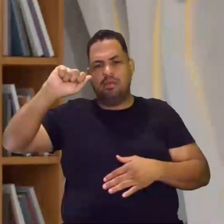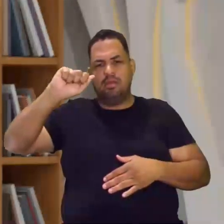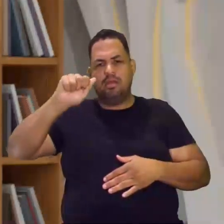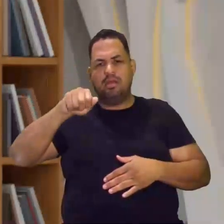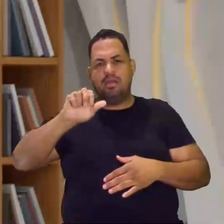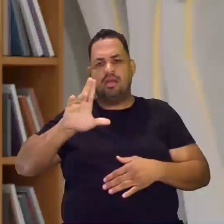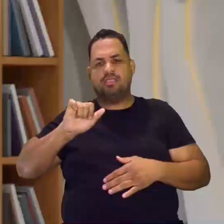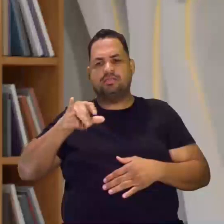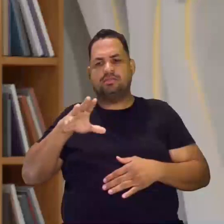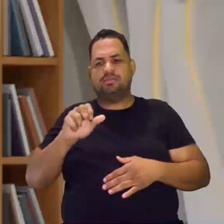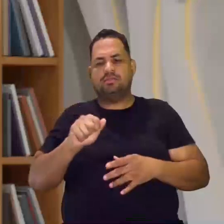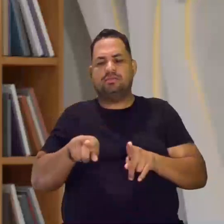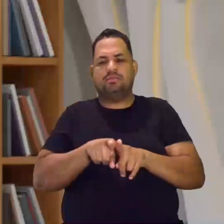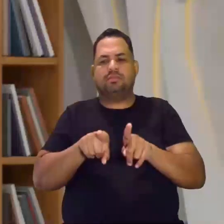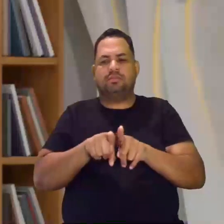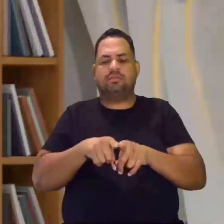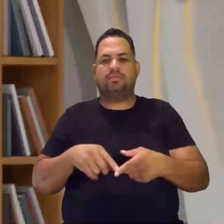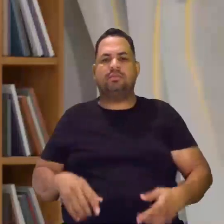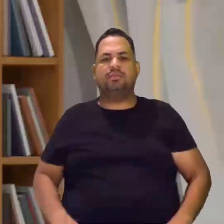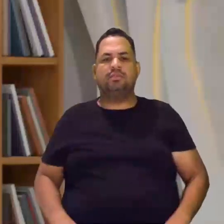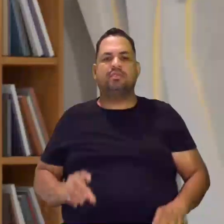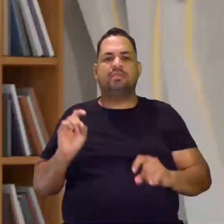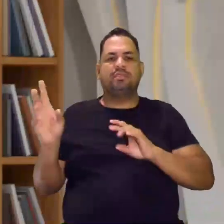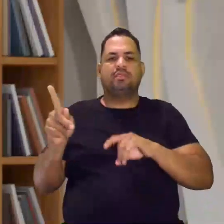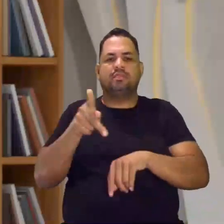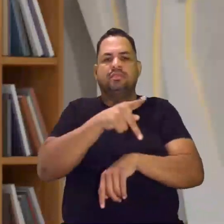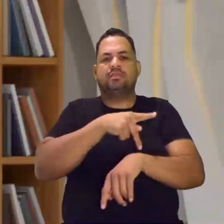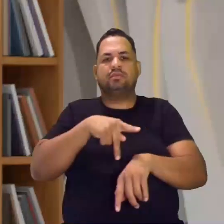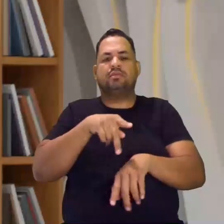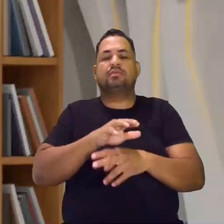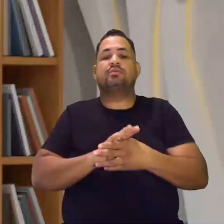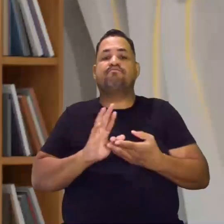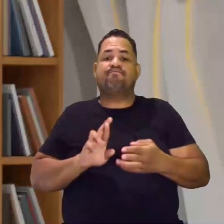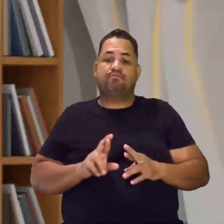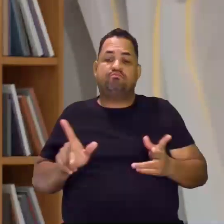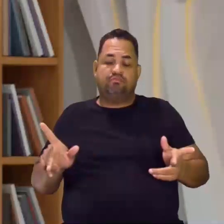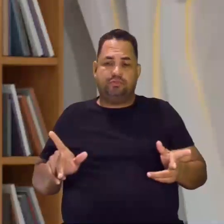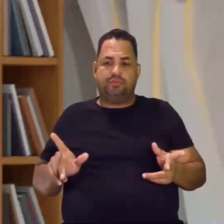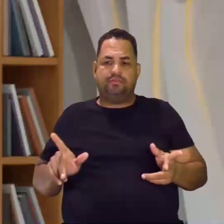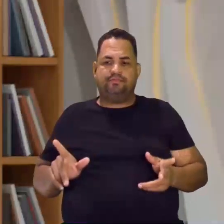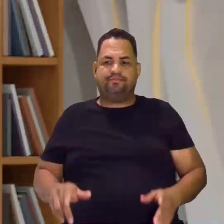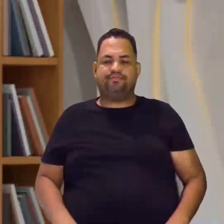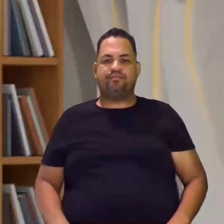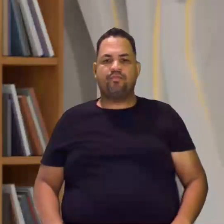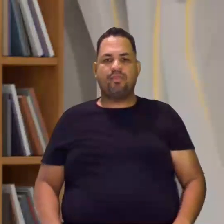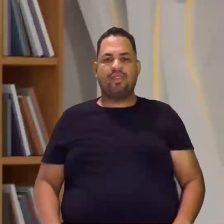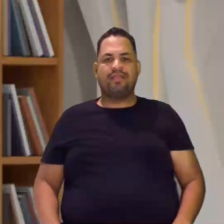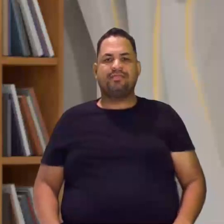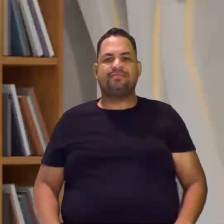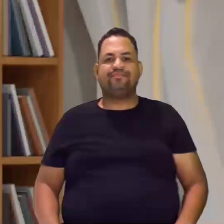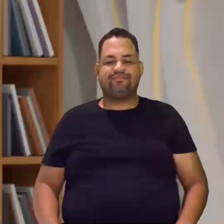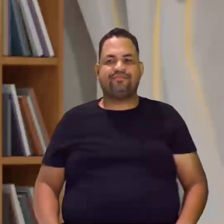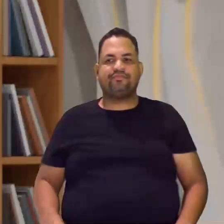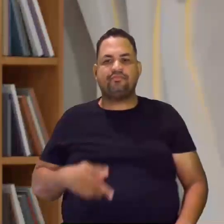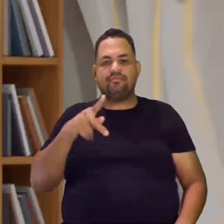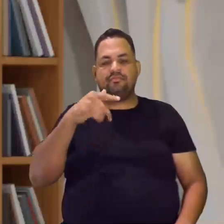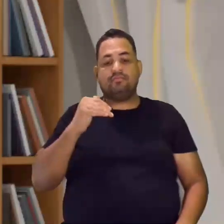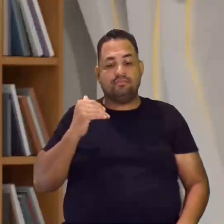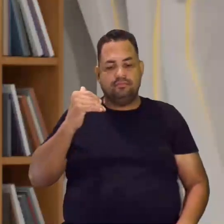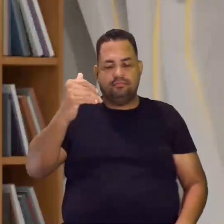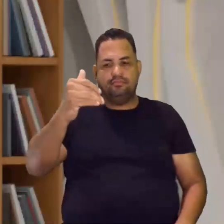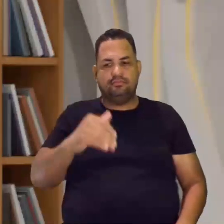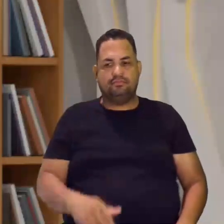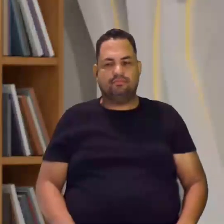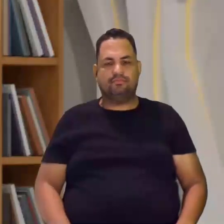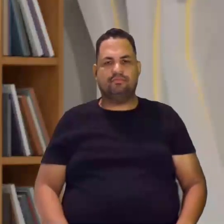essa visão ela foi alastrada, mas em cada país isso se comportou de uma forma diferente, né? E eu vou falar mais sobre isso mais pra